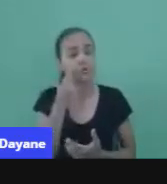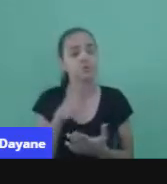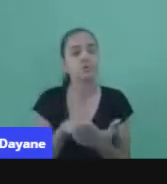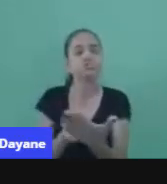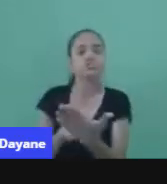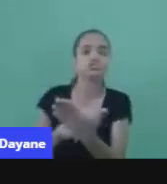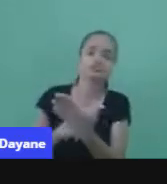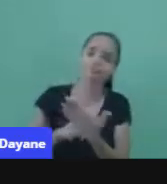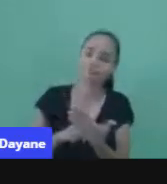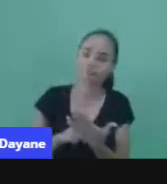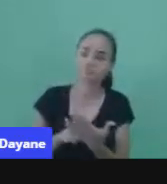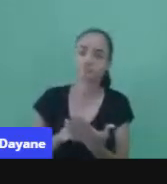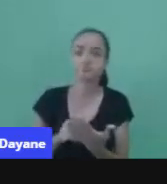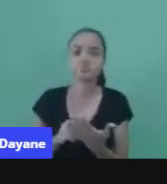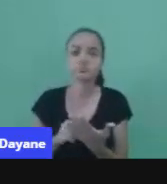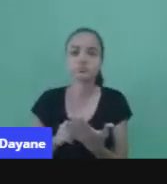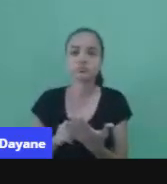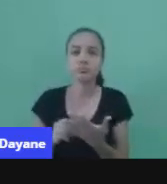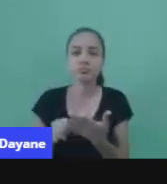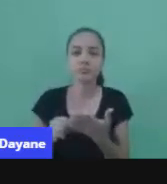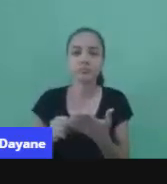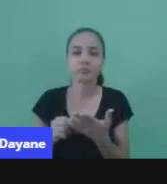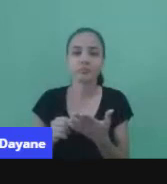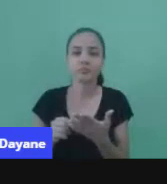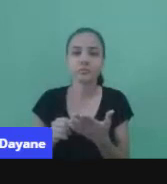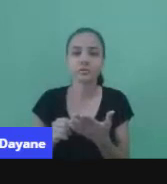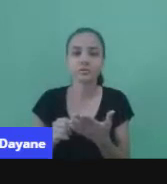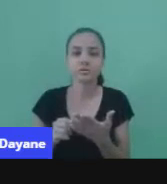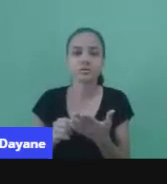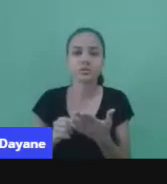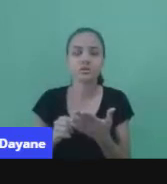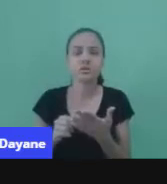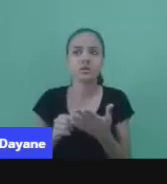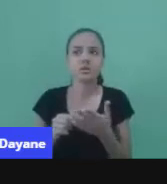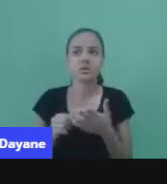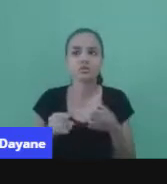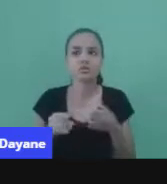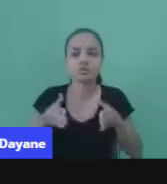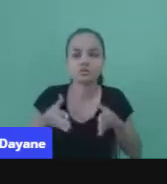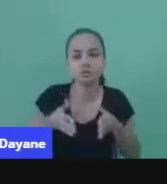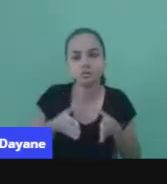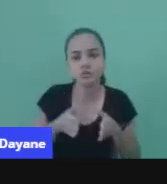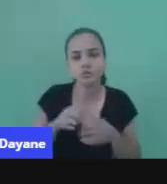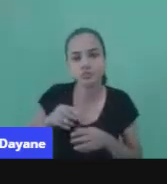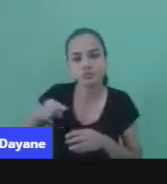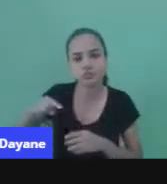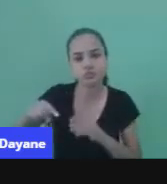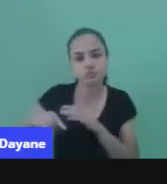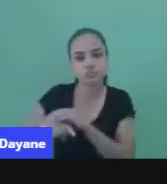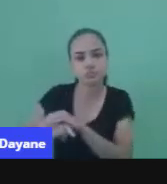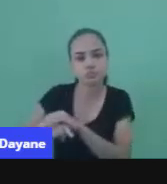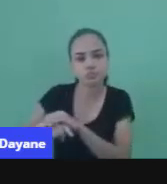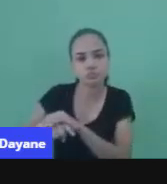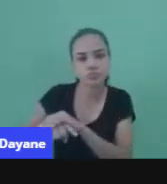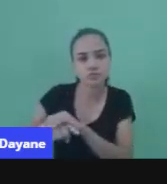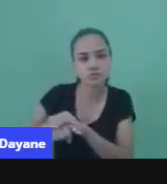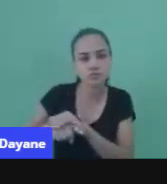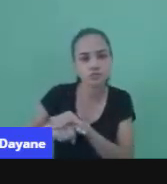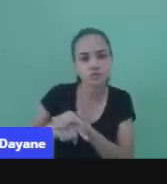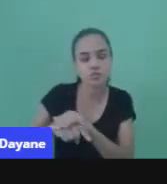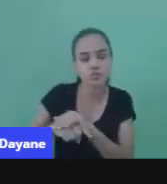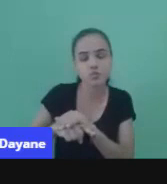ele não utiliza eles se ele não está guiado para utilizar. E também, nossos dados de telemetria e as conversas